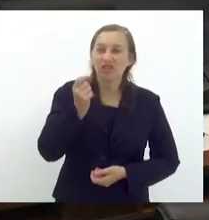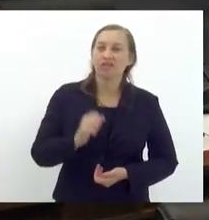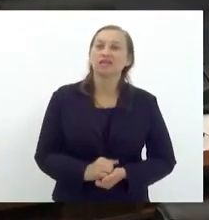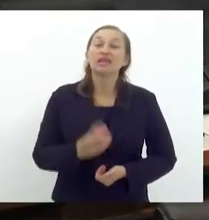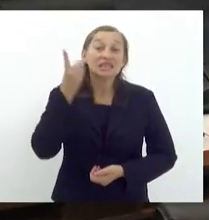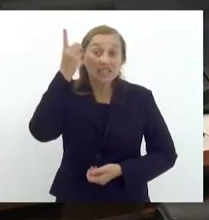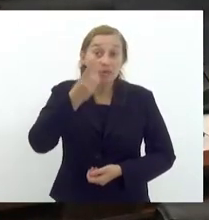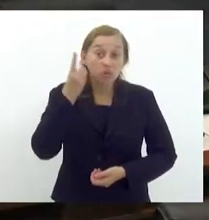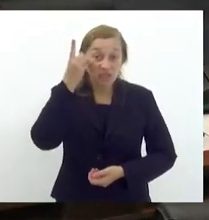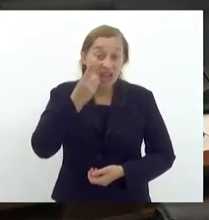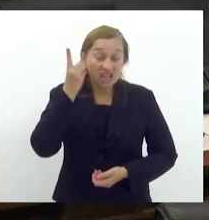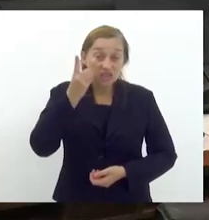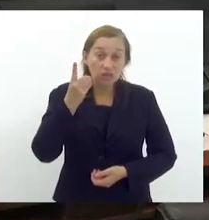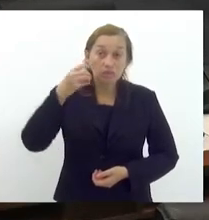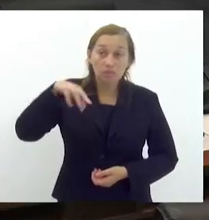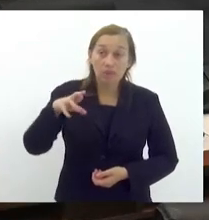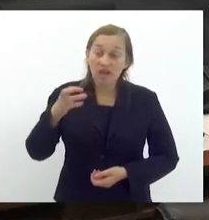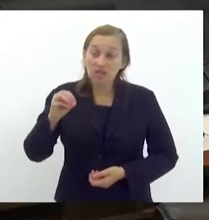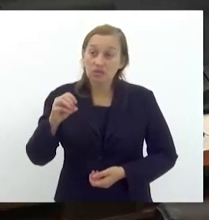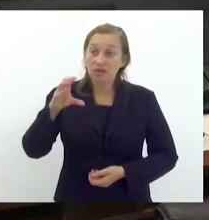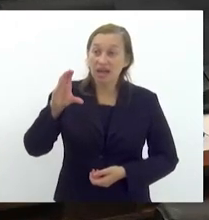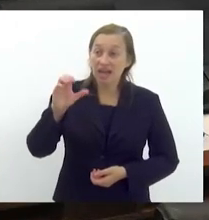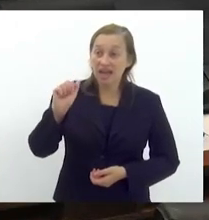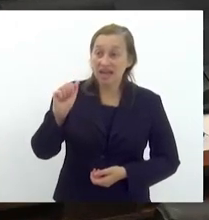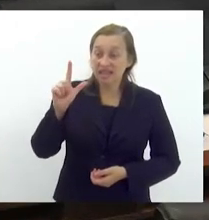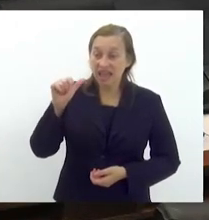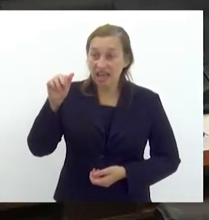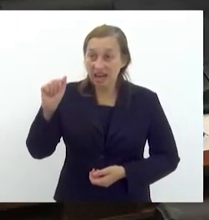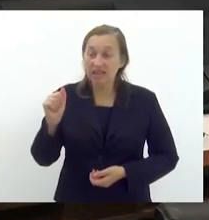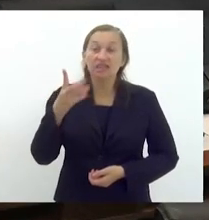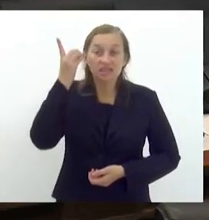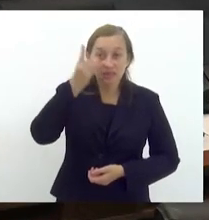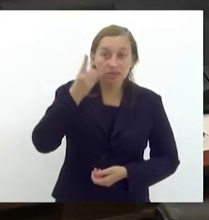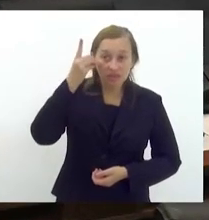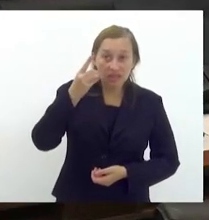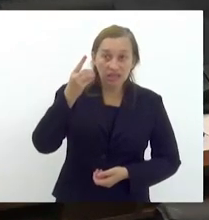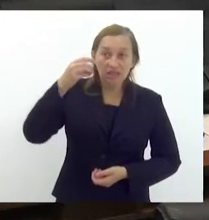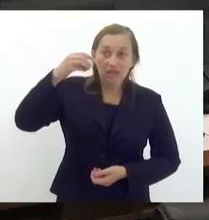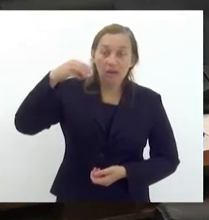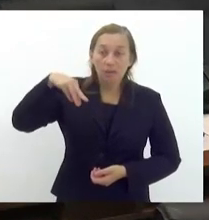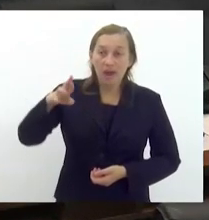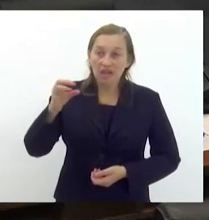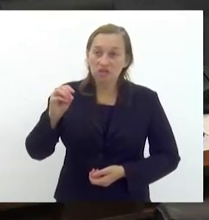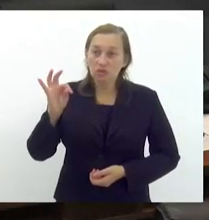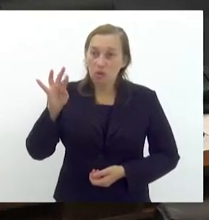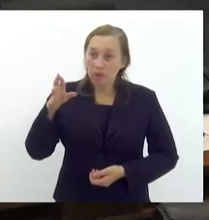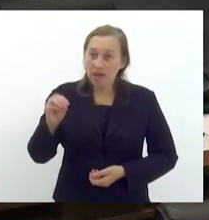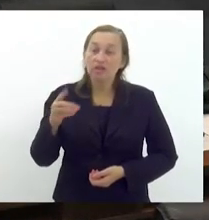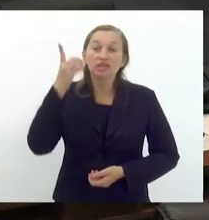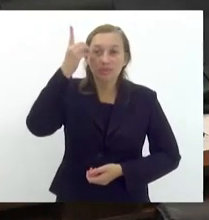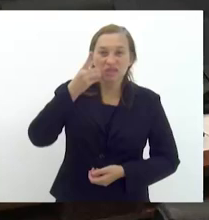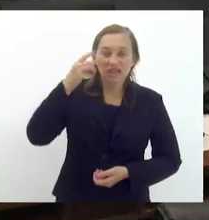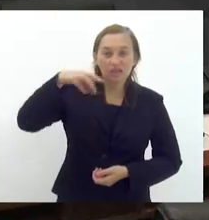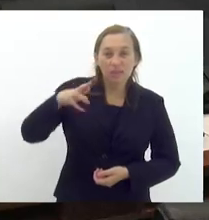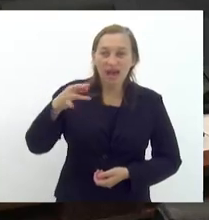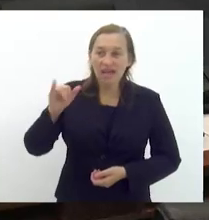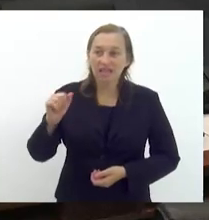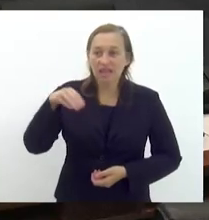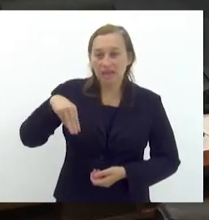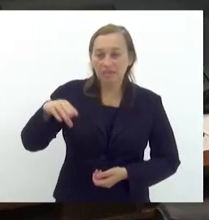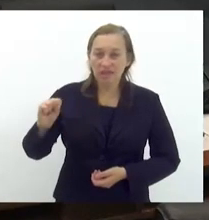Deputado Márcio canela Deputado Márcio Gualberto deputada Marina do